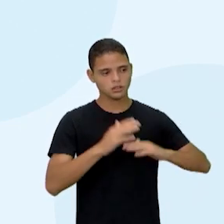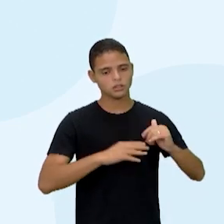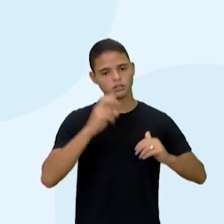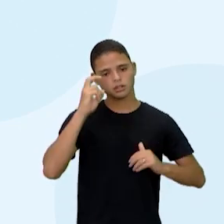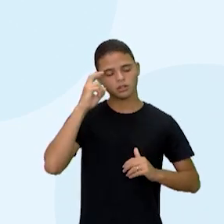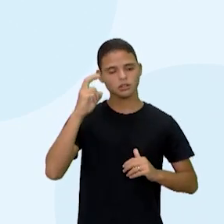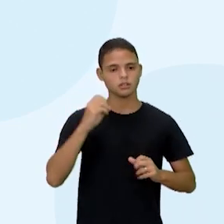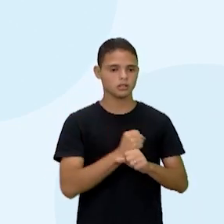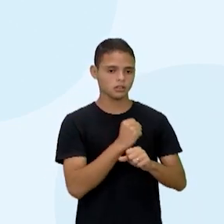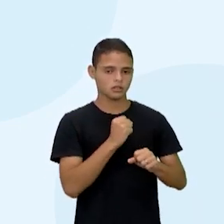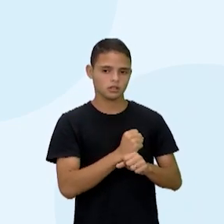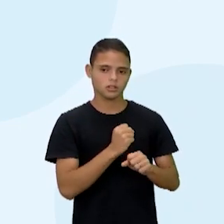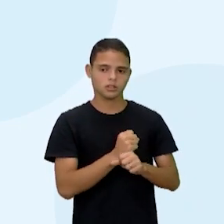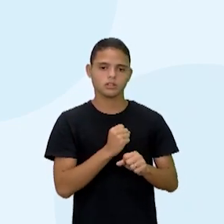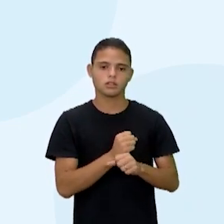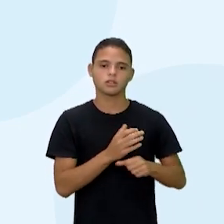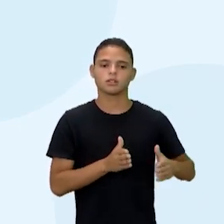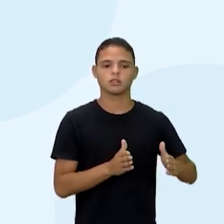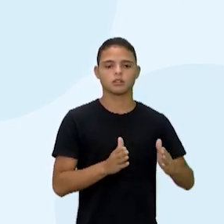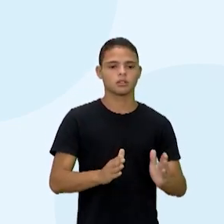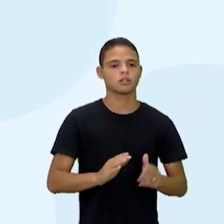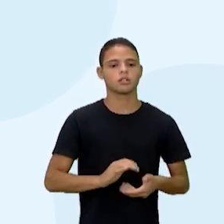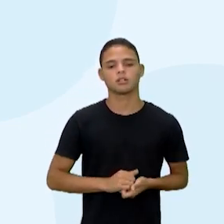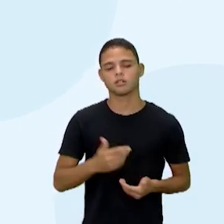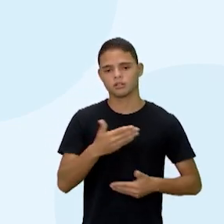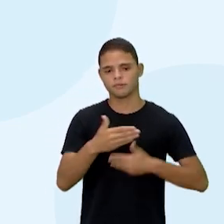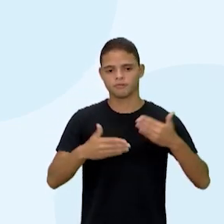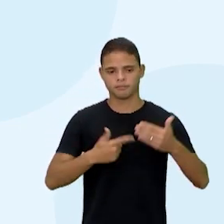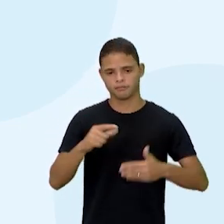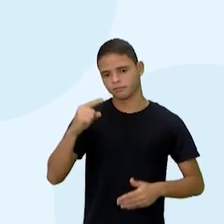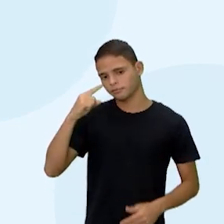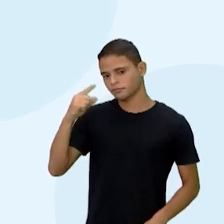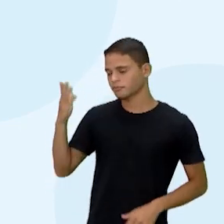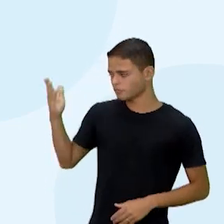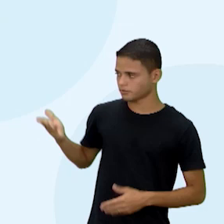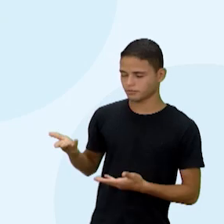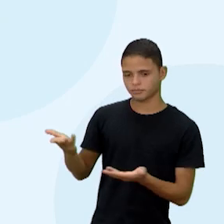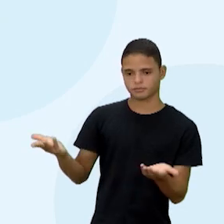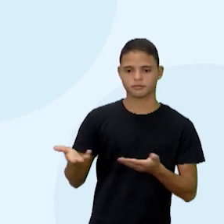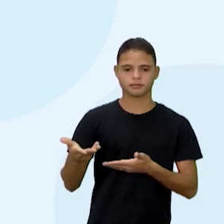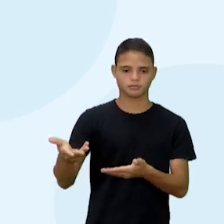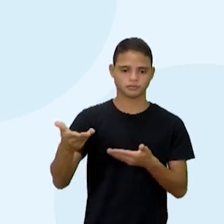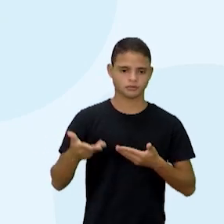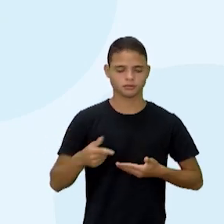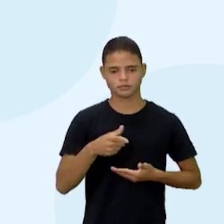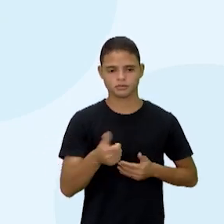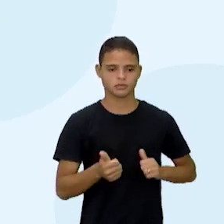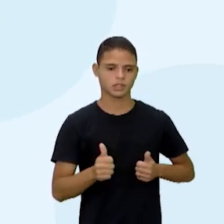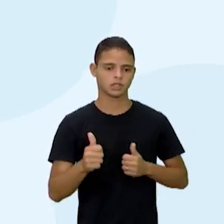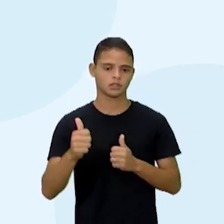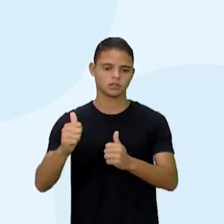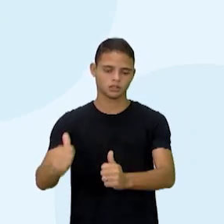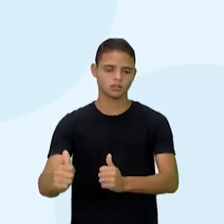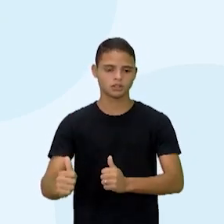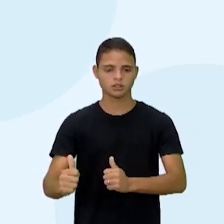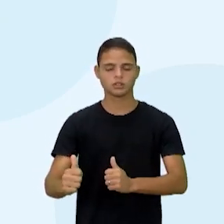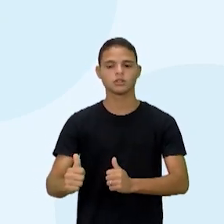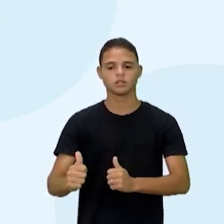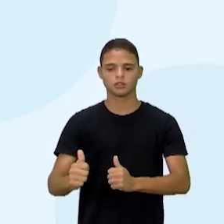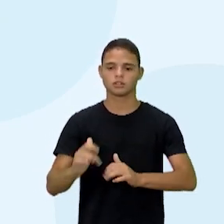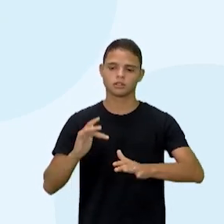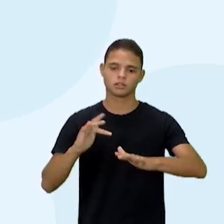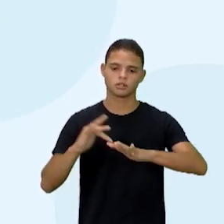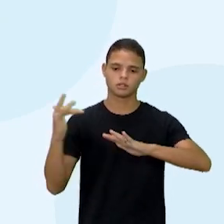construindo caminhos. Próximo. Eu queria convidar vocês também para seguir o Conselho Brasileiro para a Superdotação nas